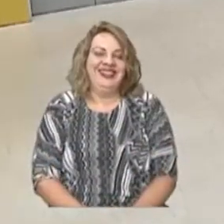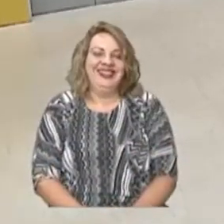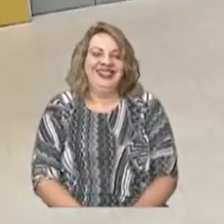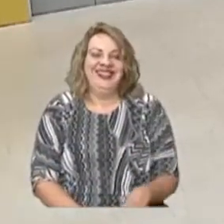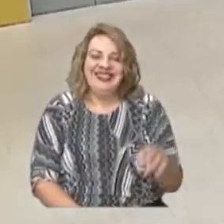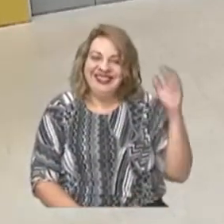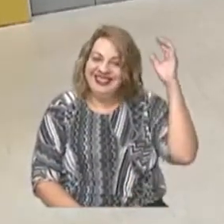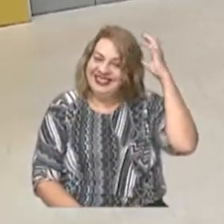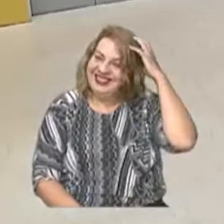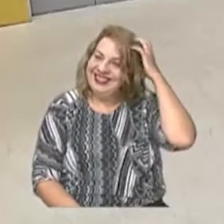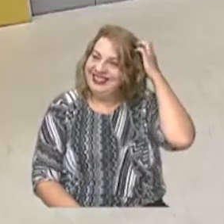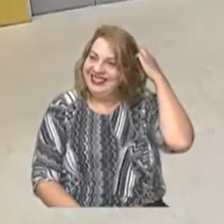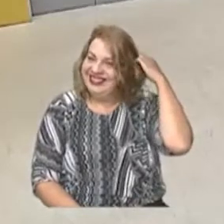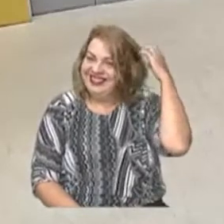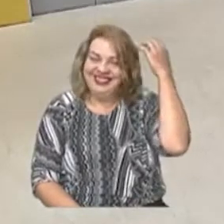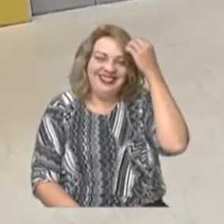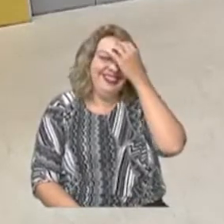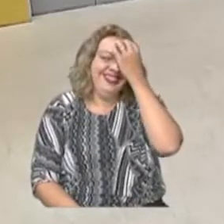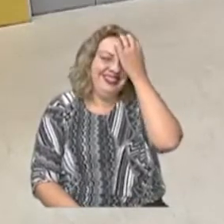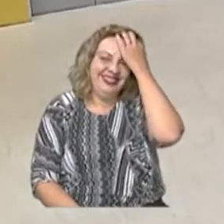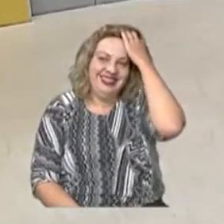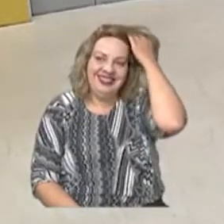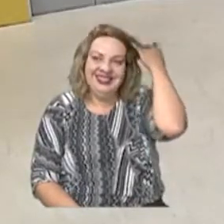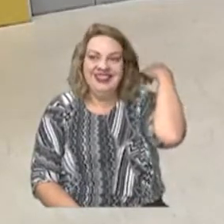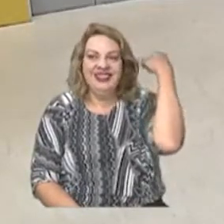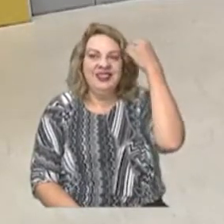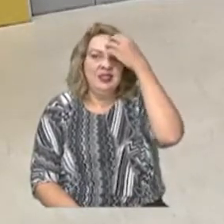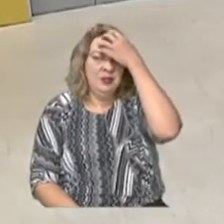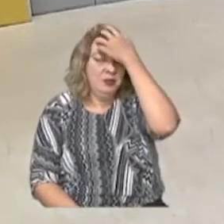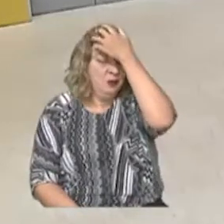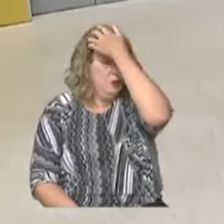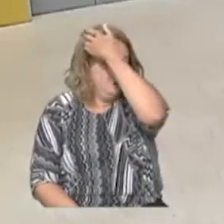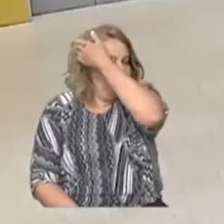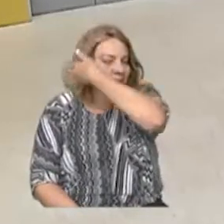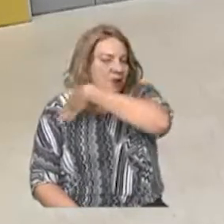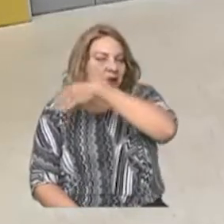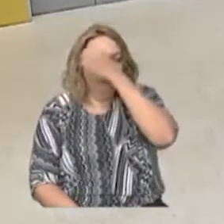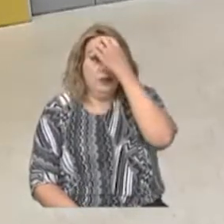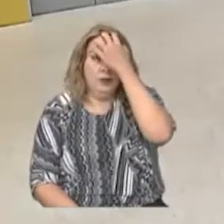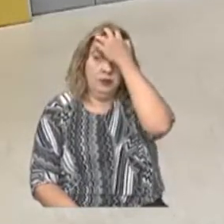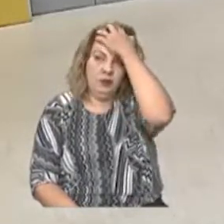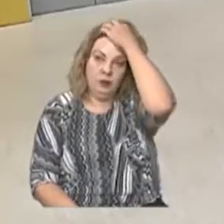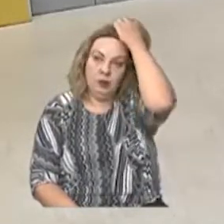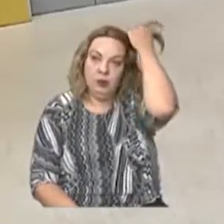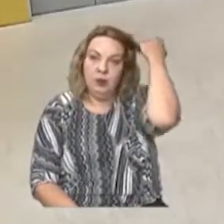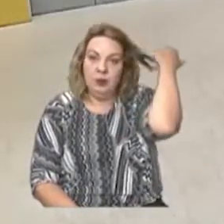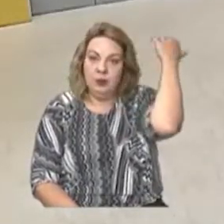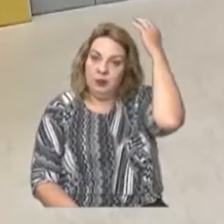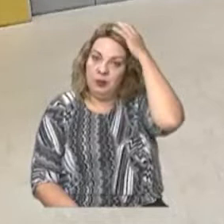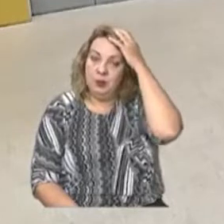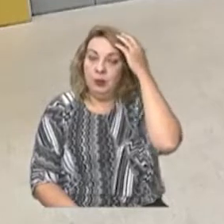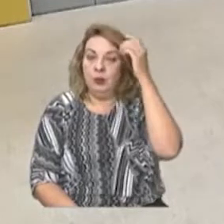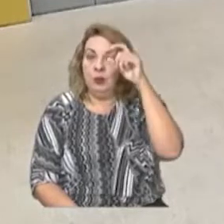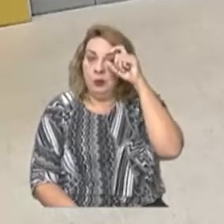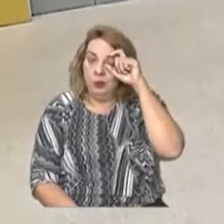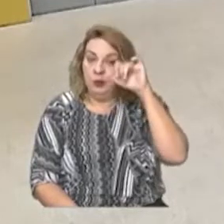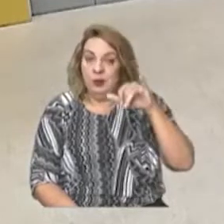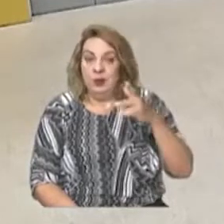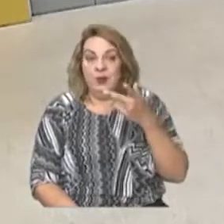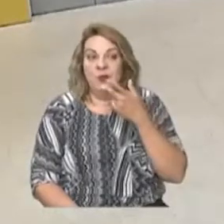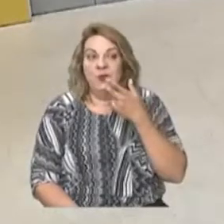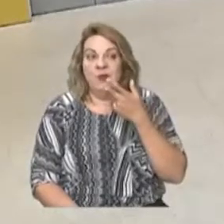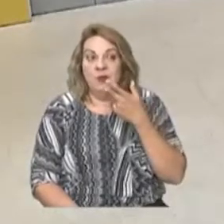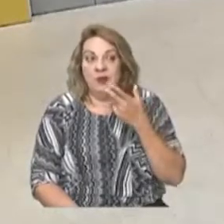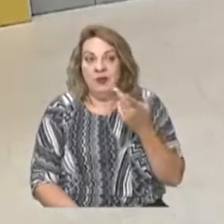né, Júnior? Com certeza. Daqui a pouquinho a gente divulga e você já se prepara, pois vem a primeira... Primeira não, a